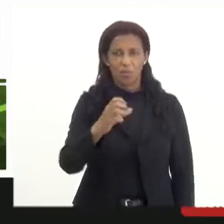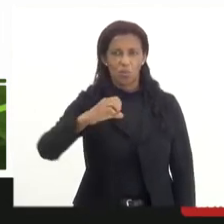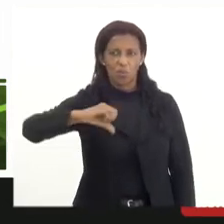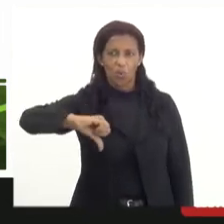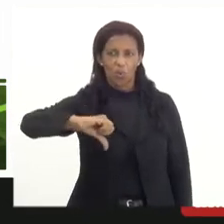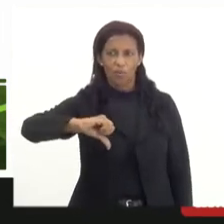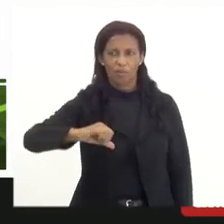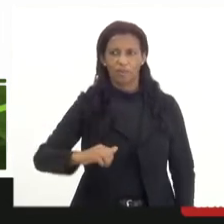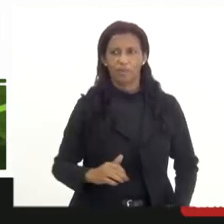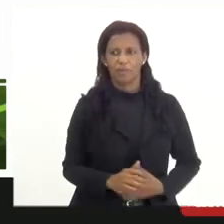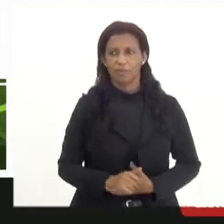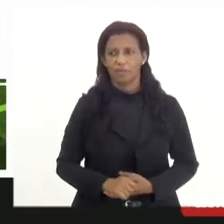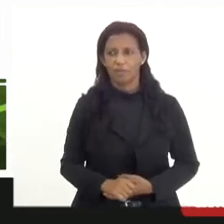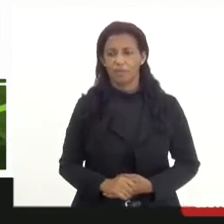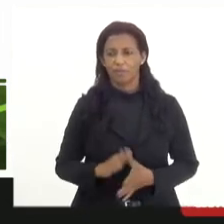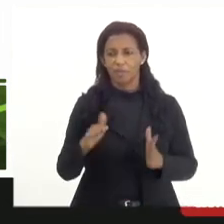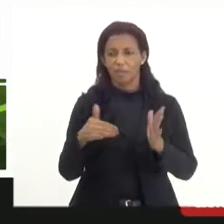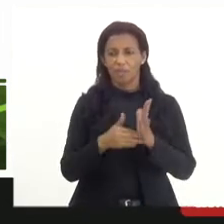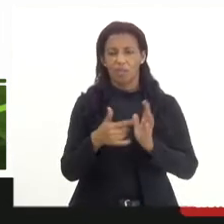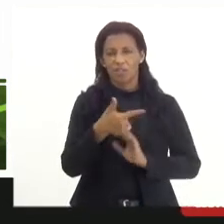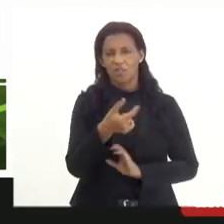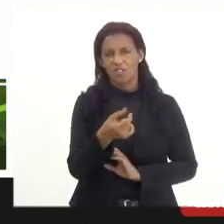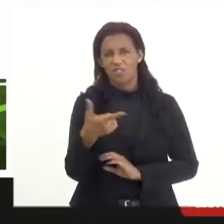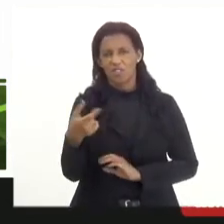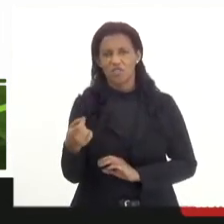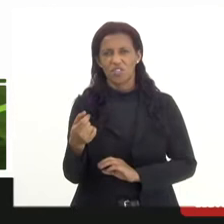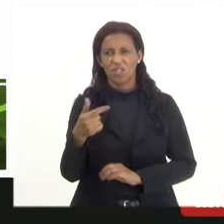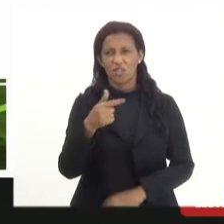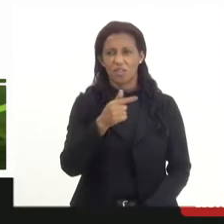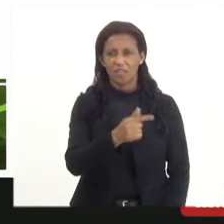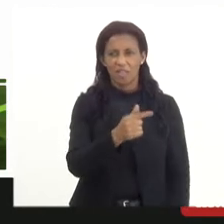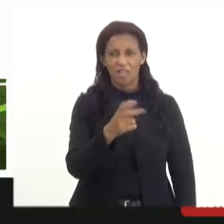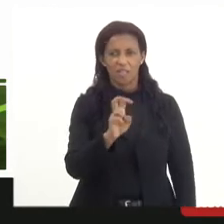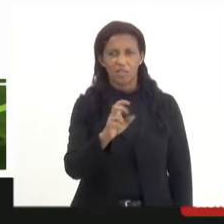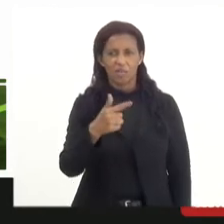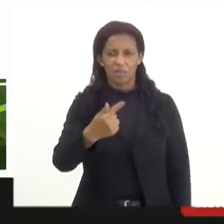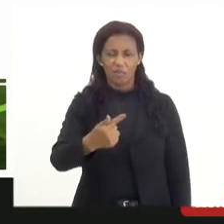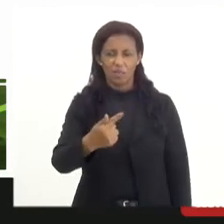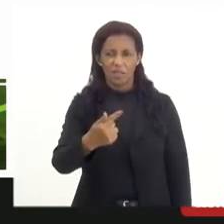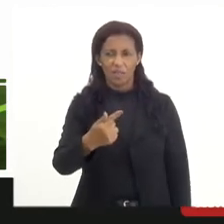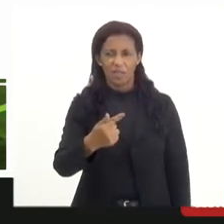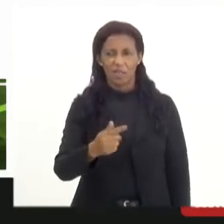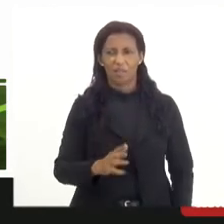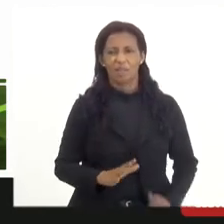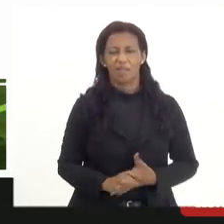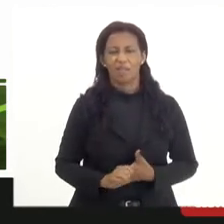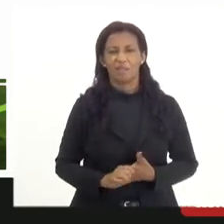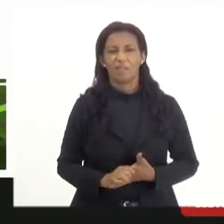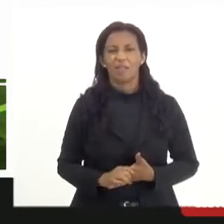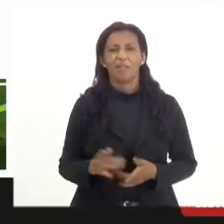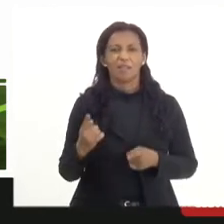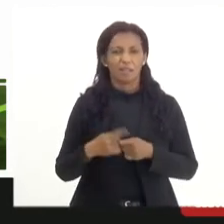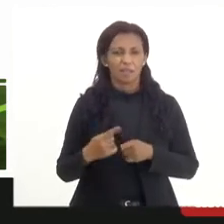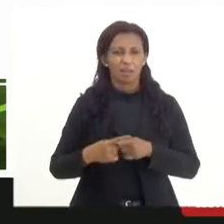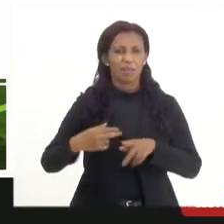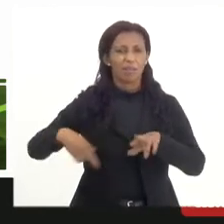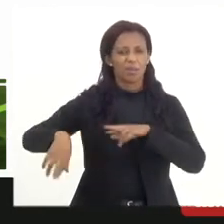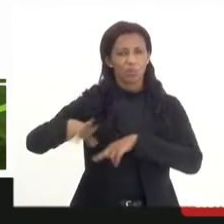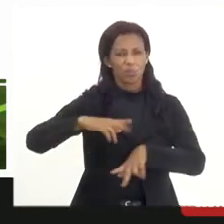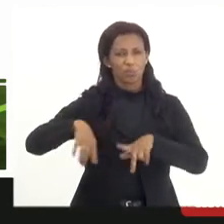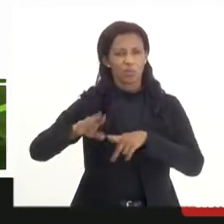16ª, e, no final de 2020, o 757 no segundo ciclo de oferta permanente da